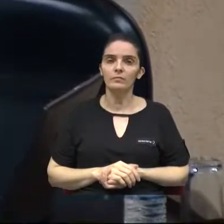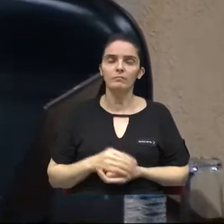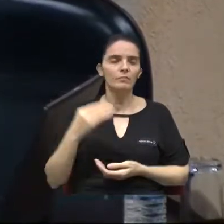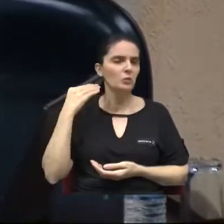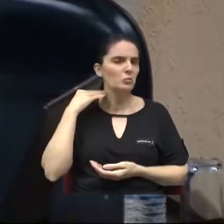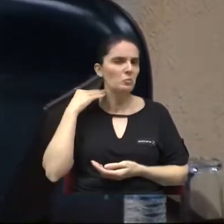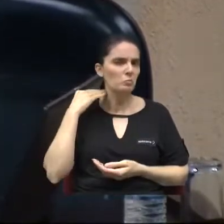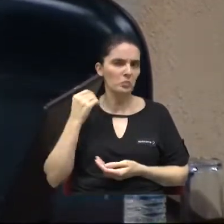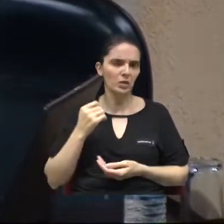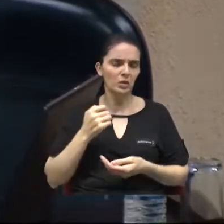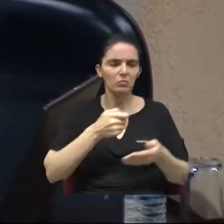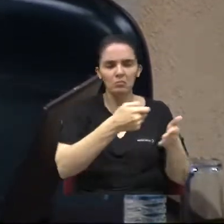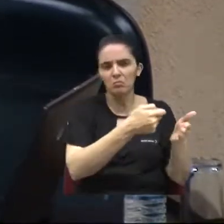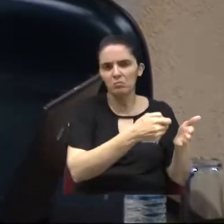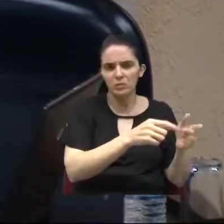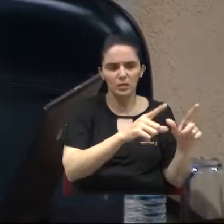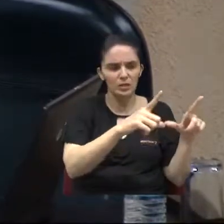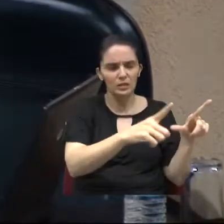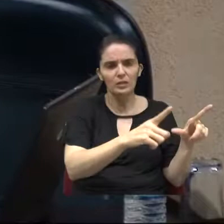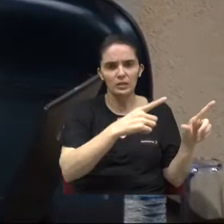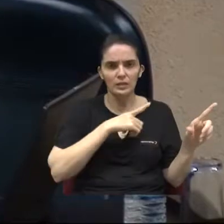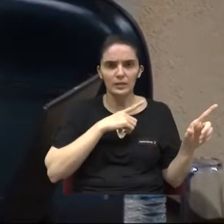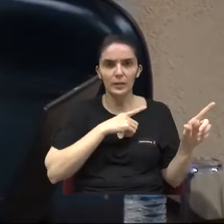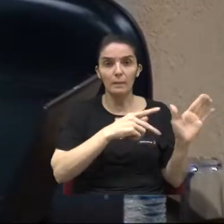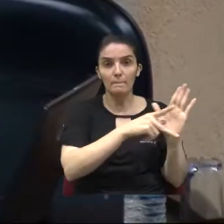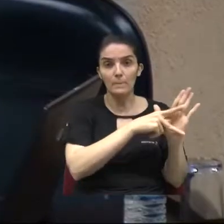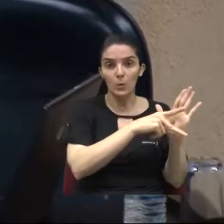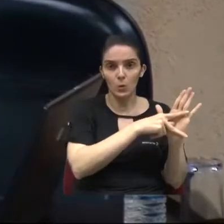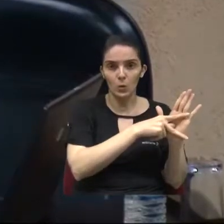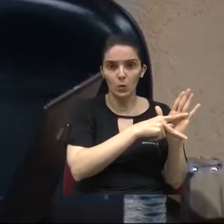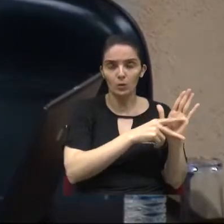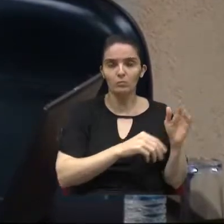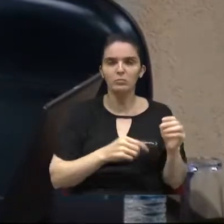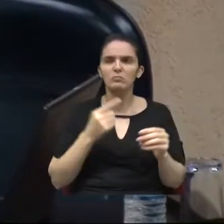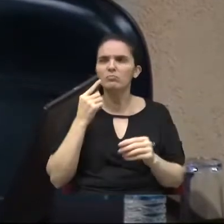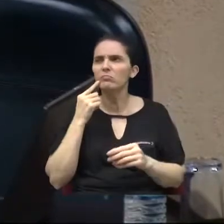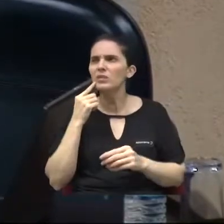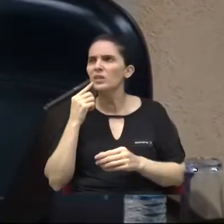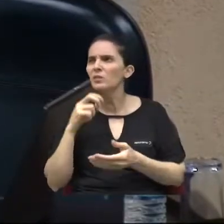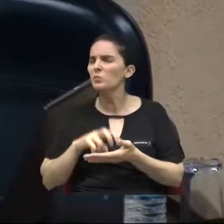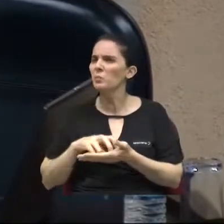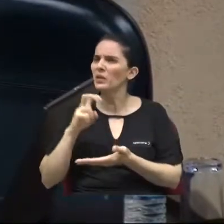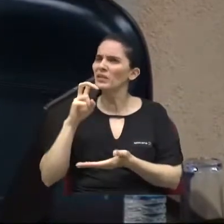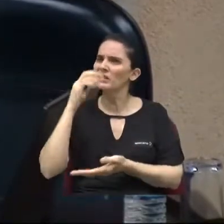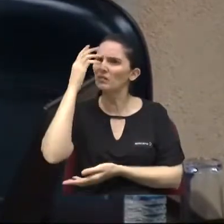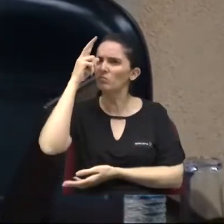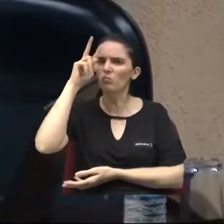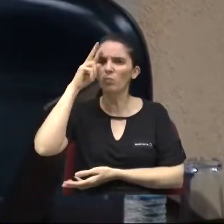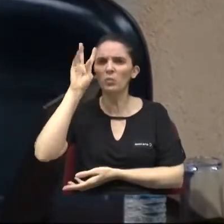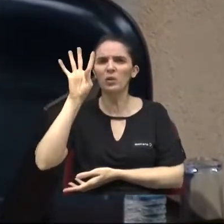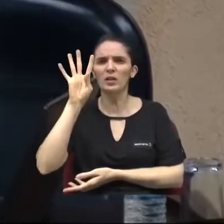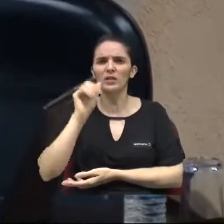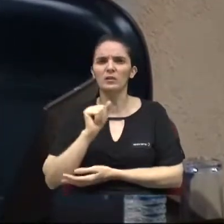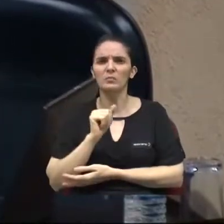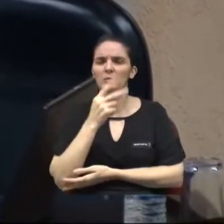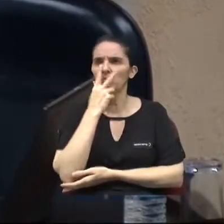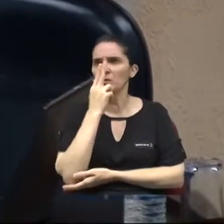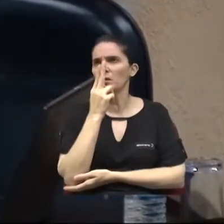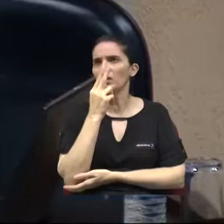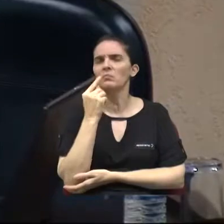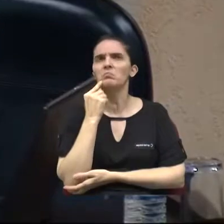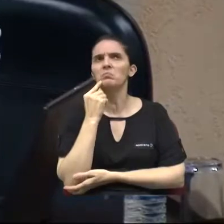até o vereador Cleiton, acho que estava nessa reunião na prefeitura, logo de manhã, numa manhã... Tenho impressão que o senhor